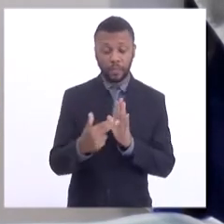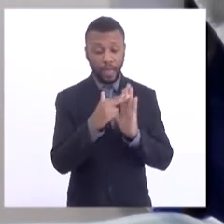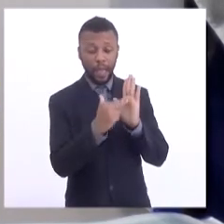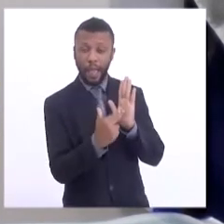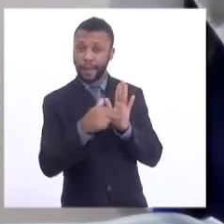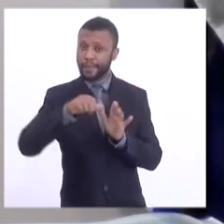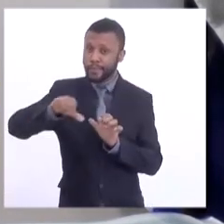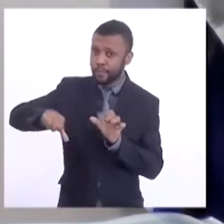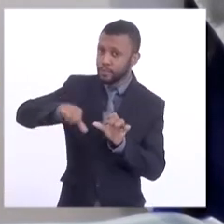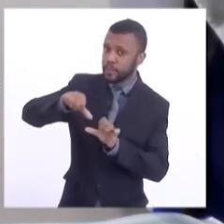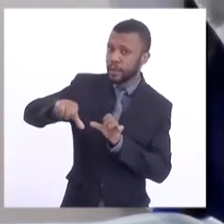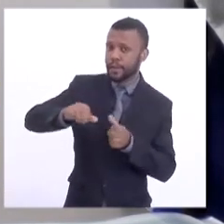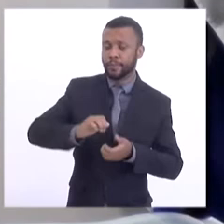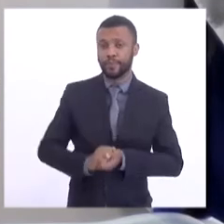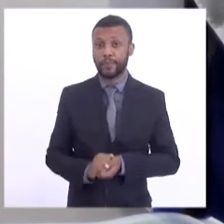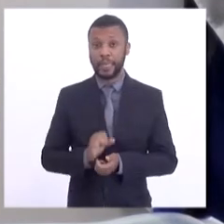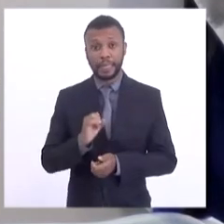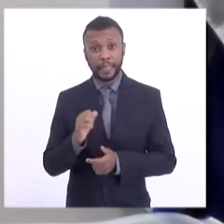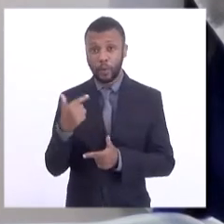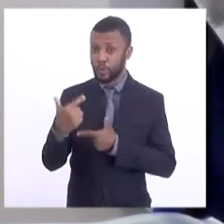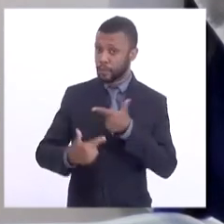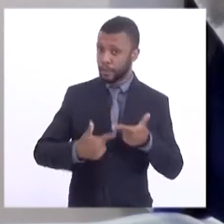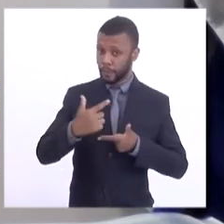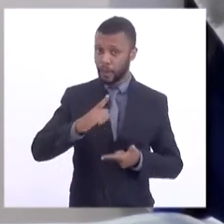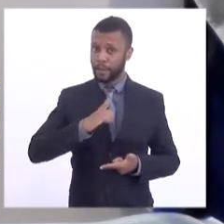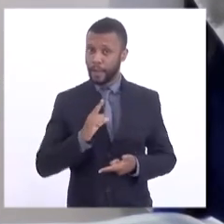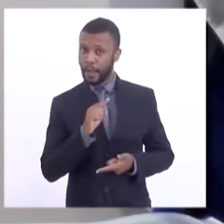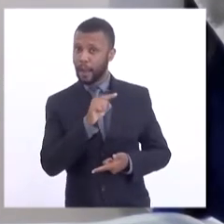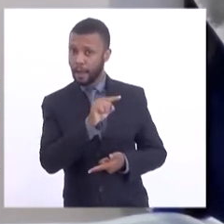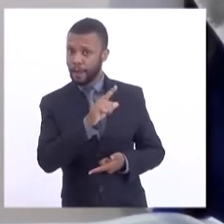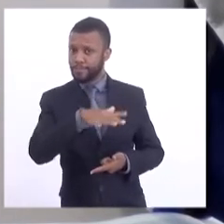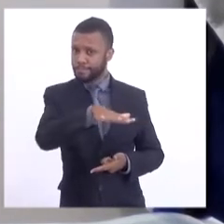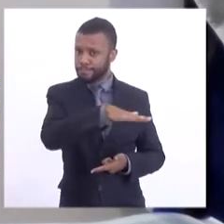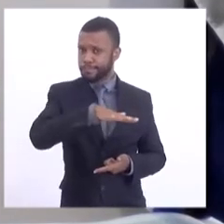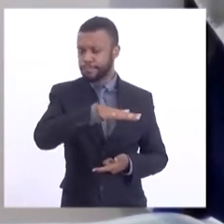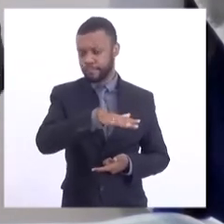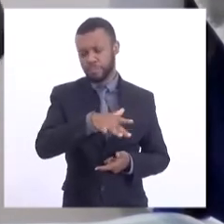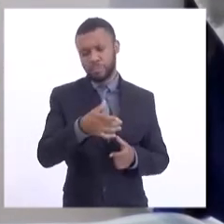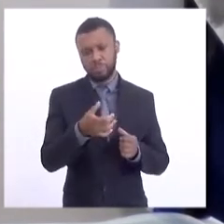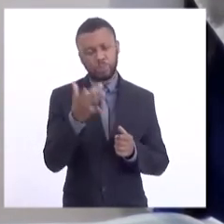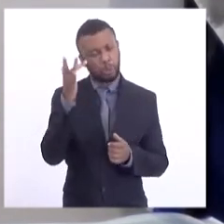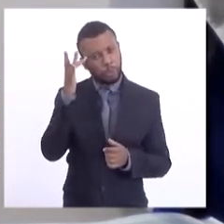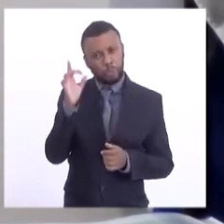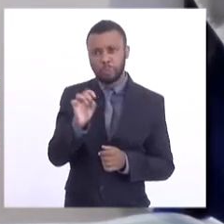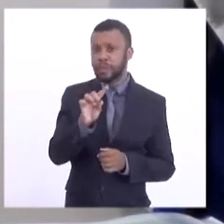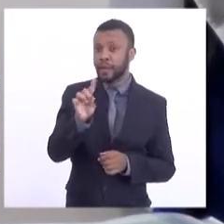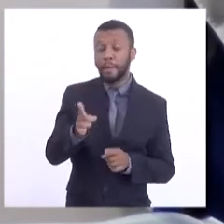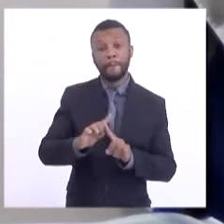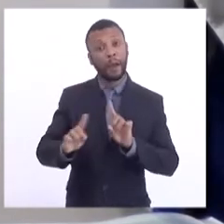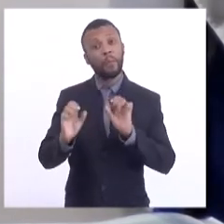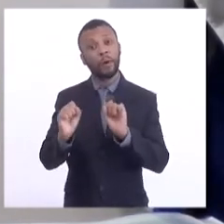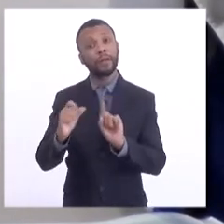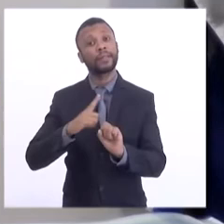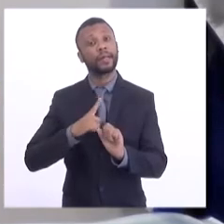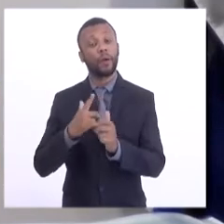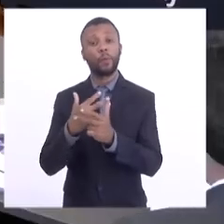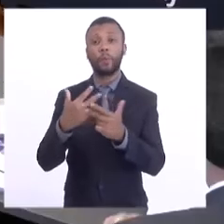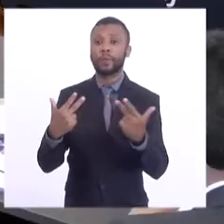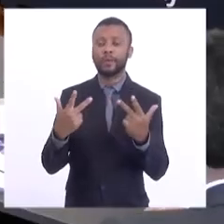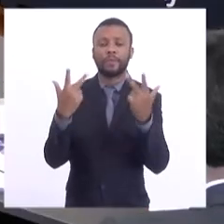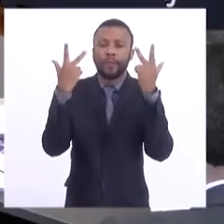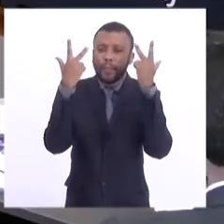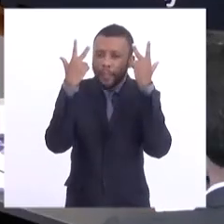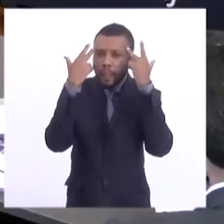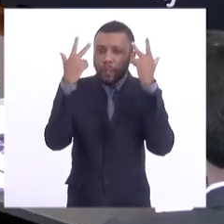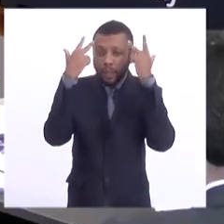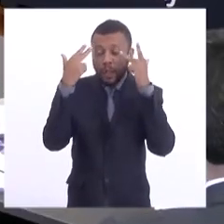se a demanda vai chegar lá eu não sei mas pode ter lá uma coisa orgânica que chega